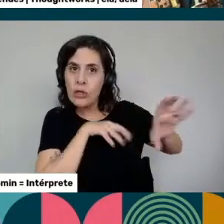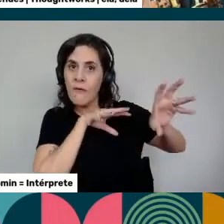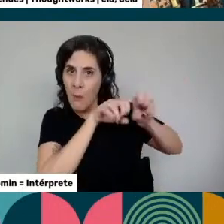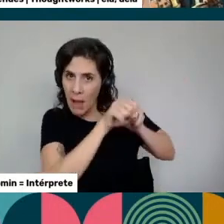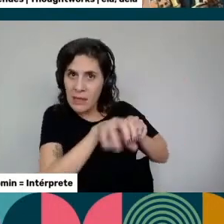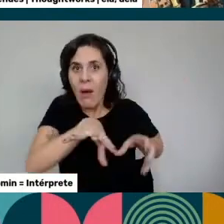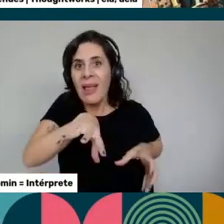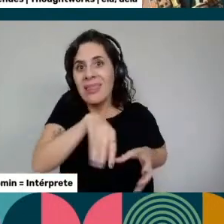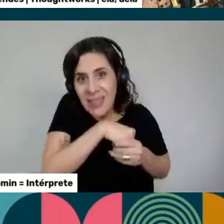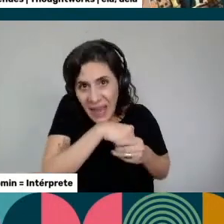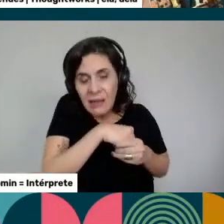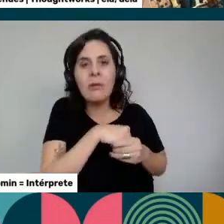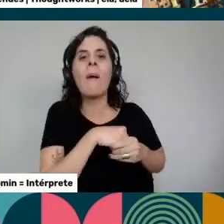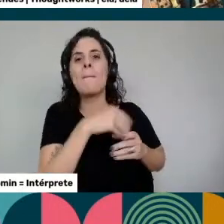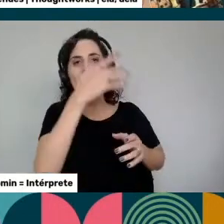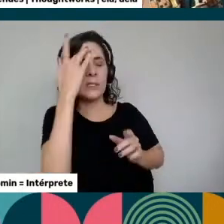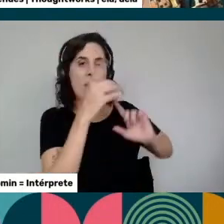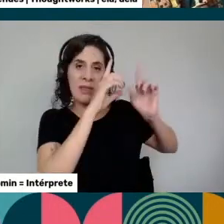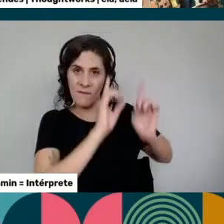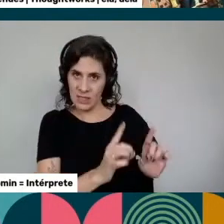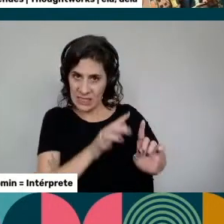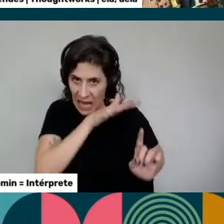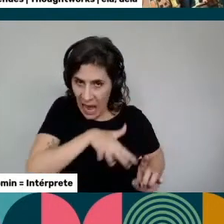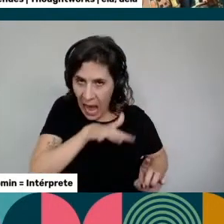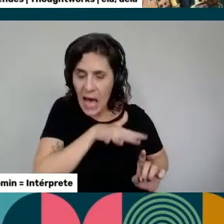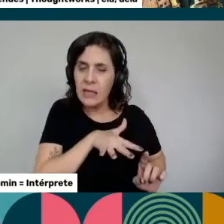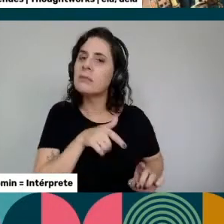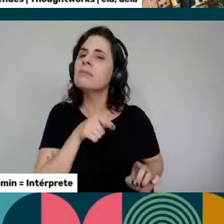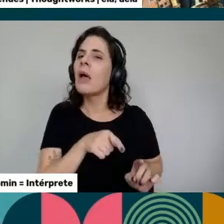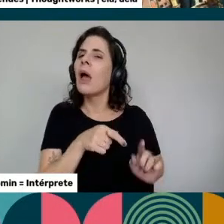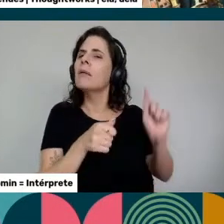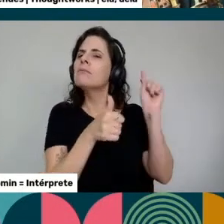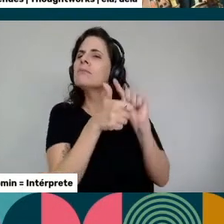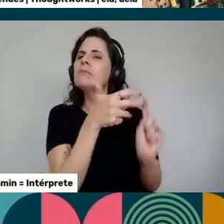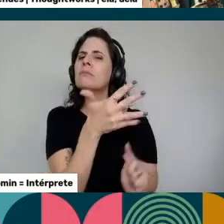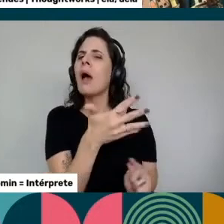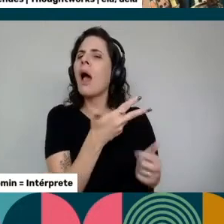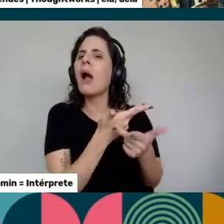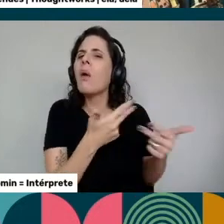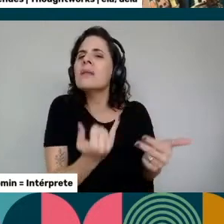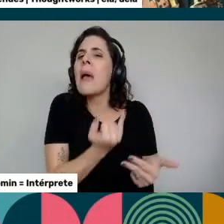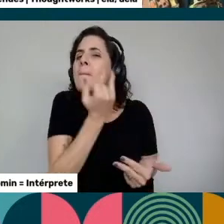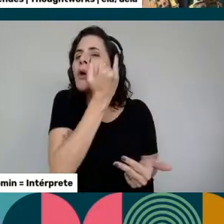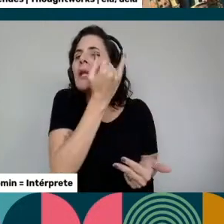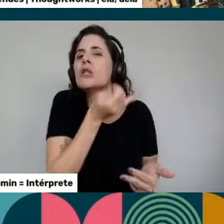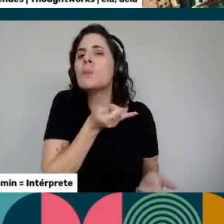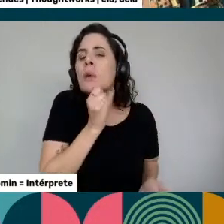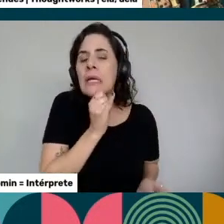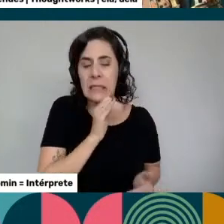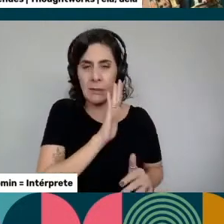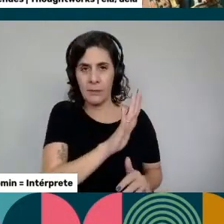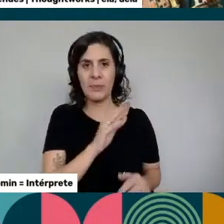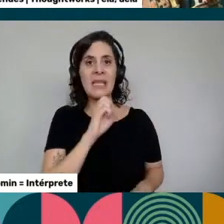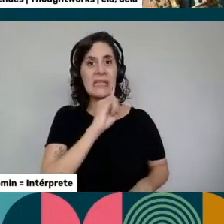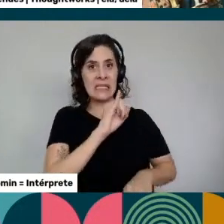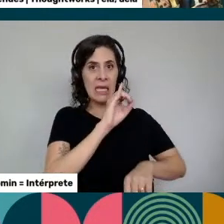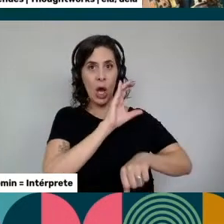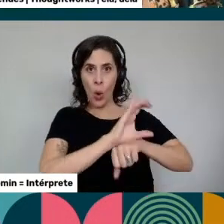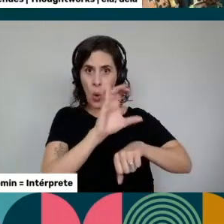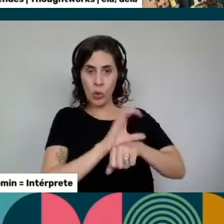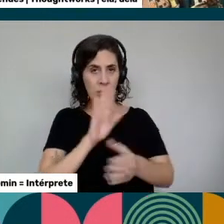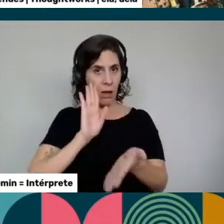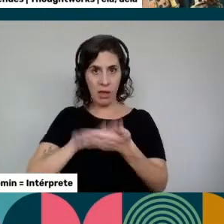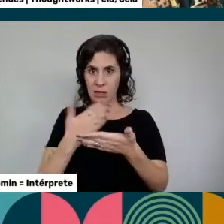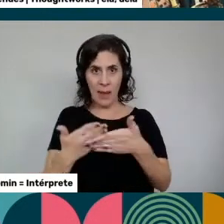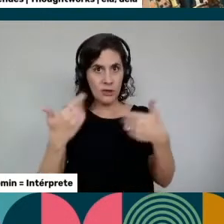deficiência, são coisas muito importantes que a gente esquece. Por exemplo, quando eu tenho um curso, que eu não tenho um intérprete